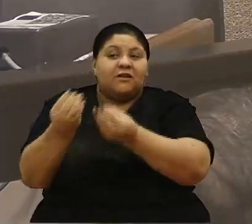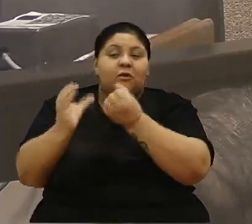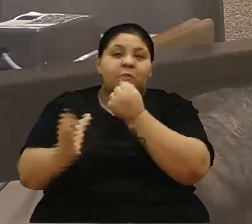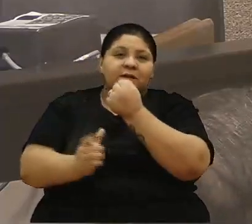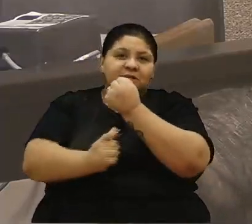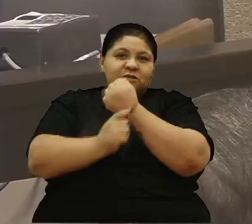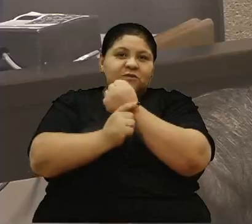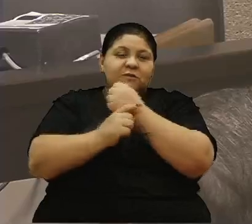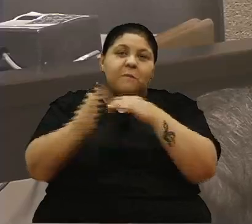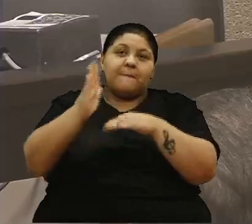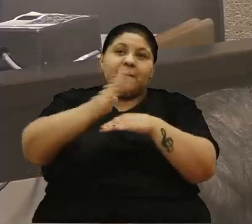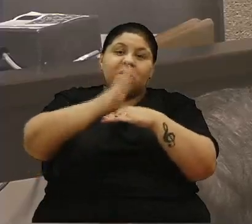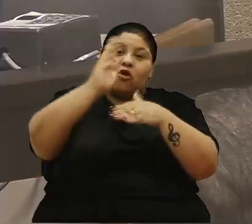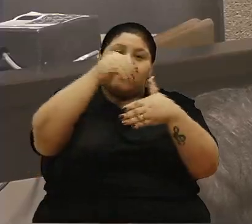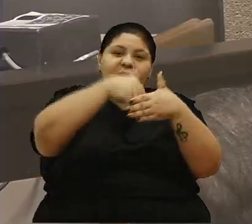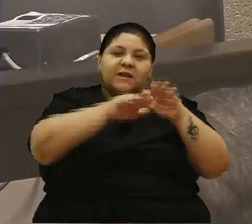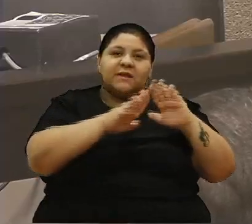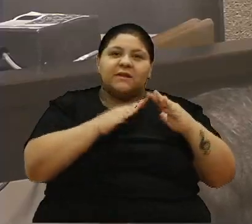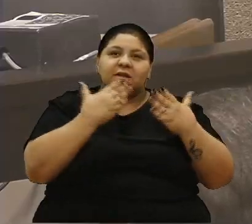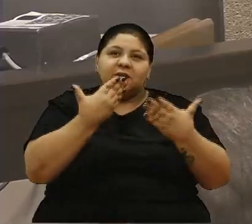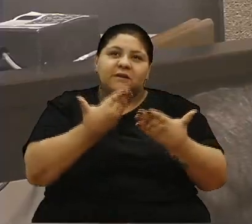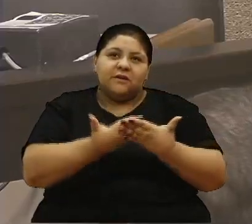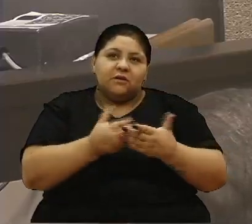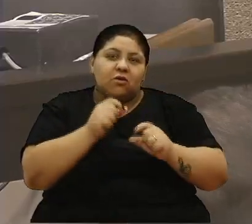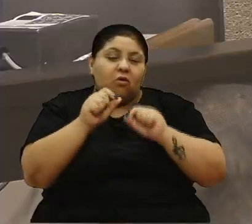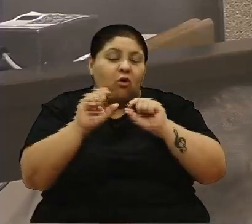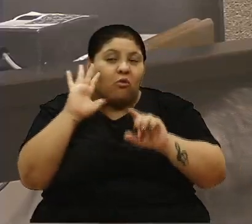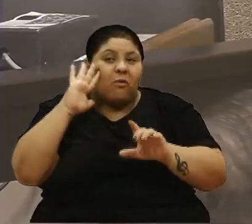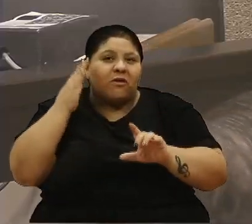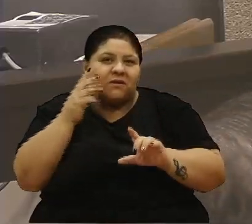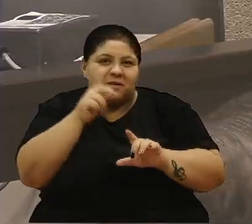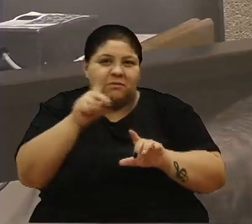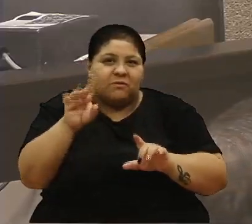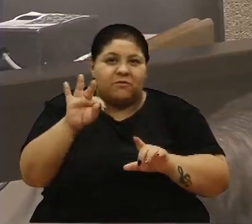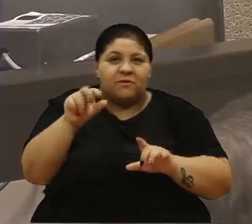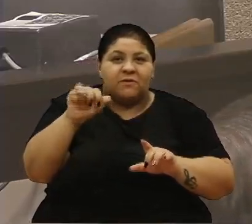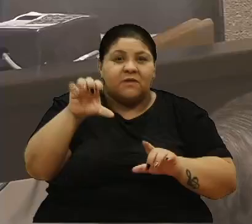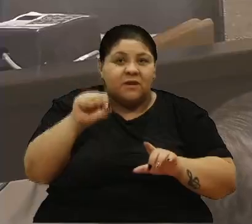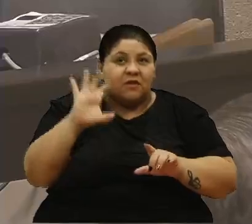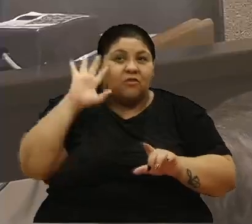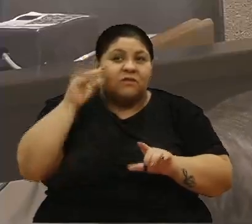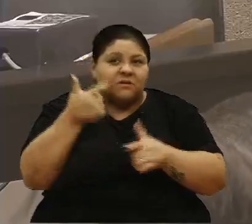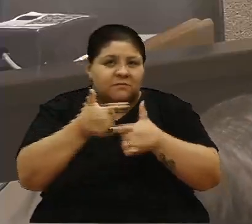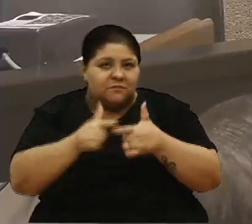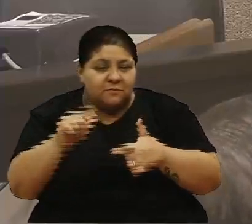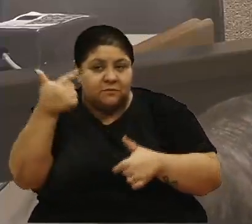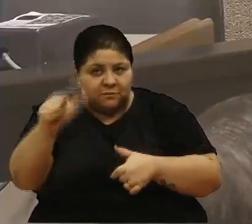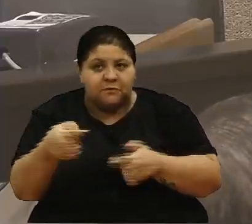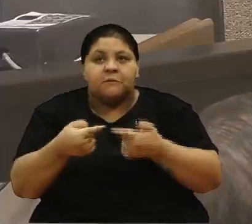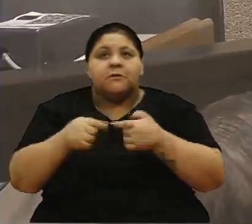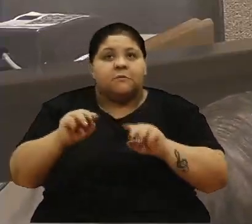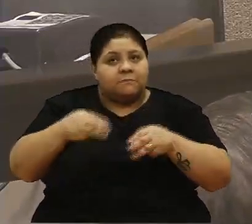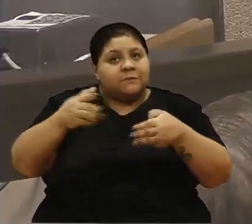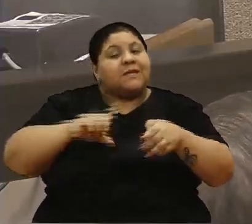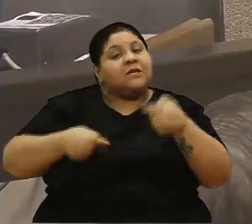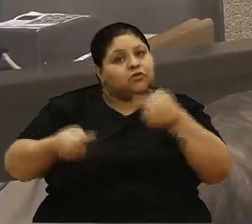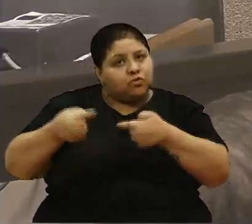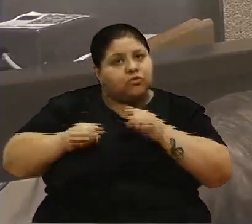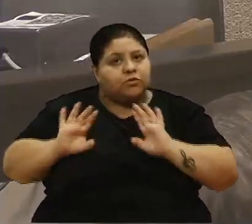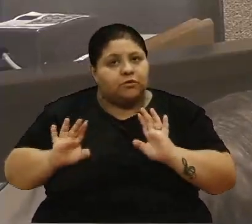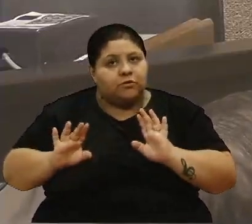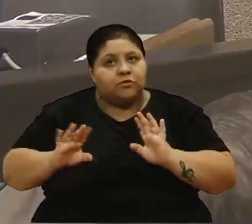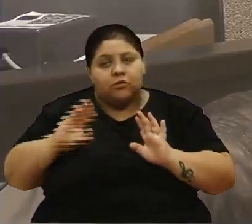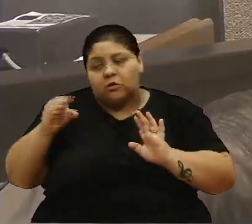maior dentro das nossas escolas, para casos como a da professora Thaís não acontecessem. Mas a moção está aí, a gente tem que discutir a moção. Então,